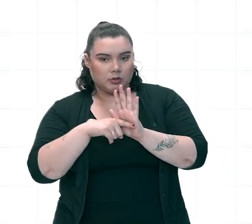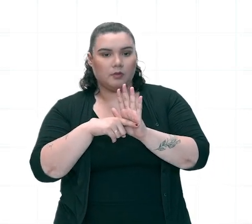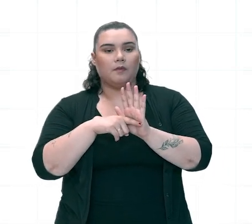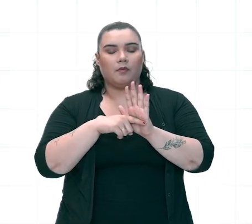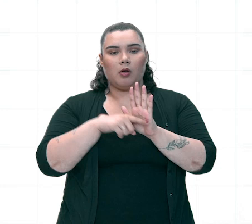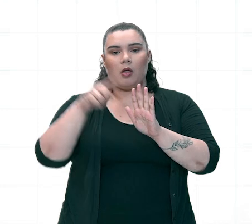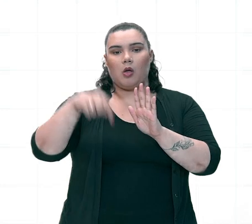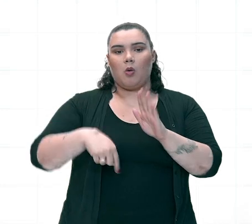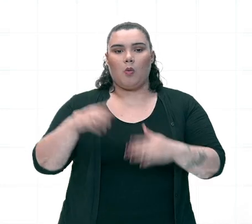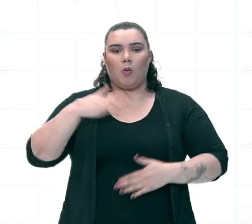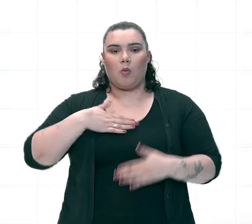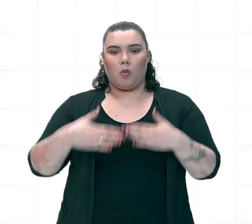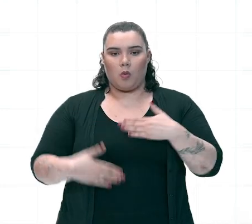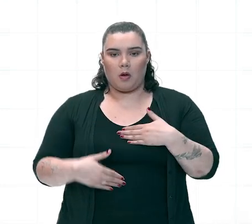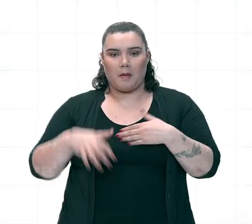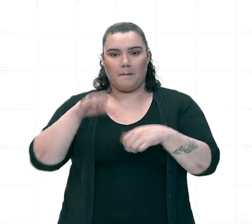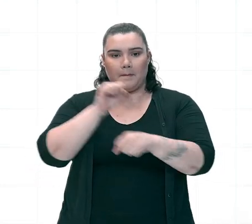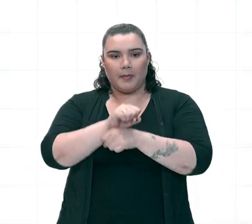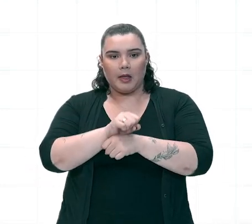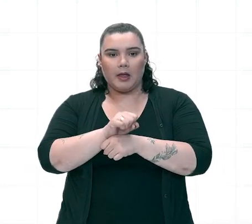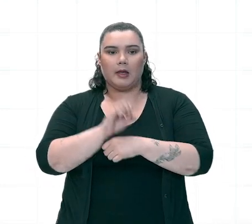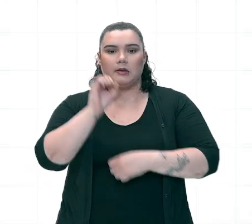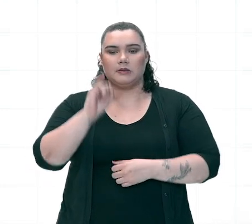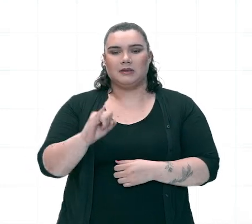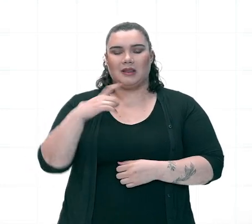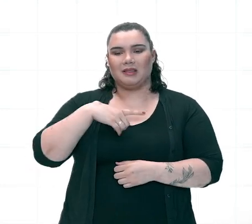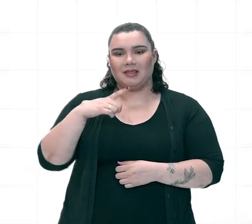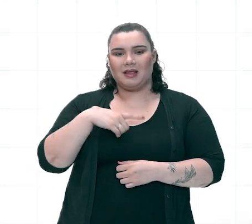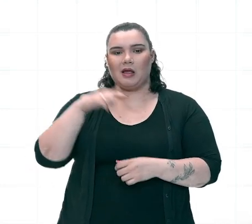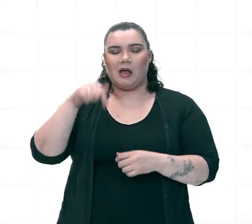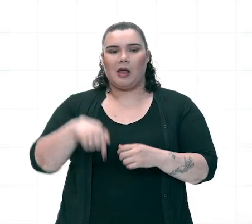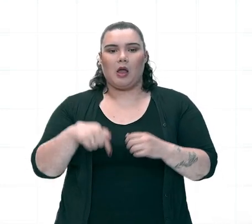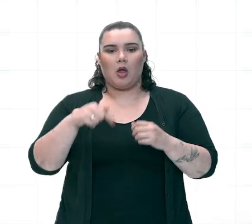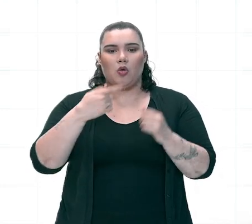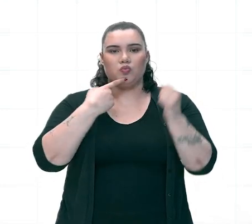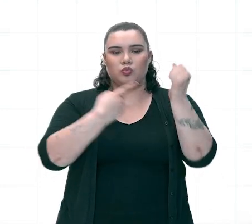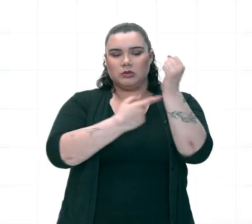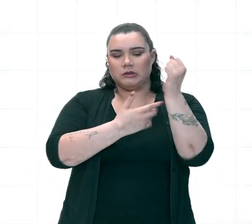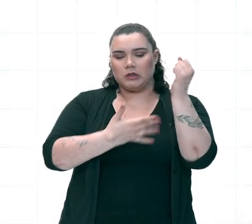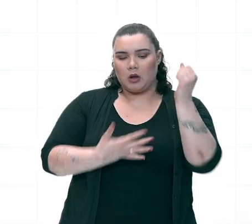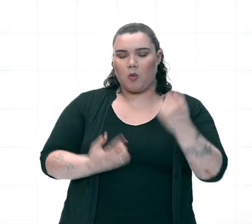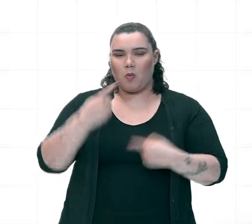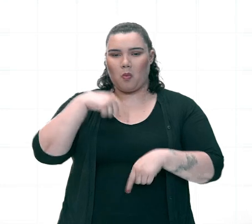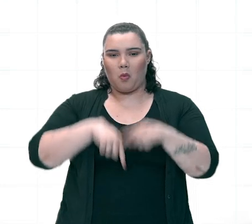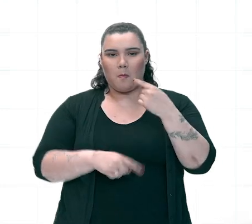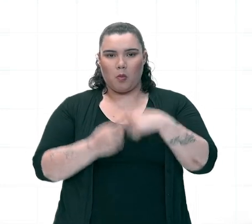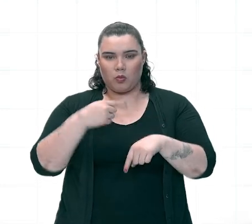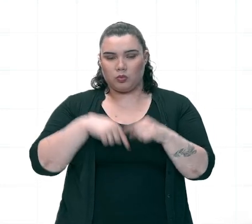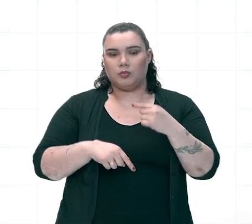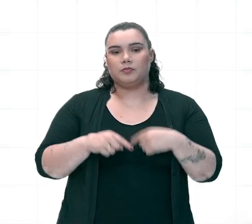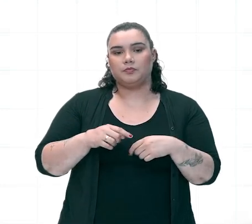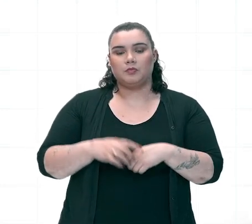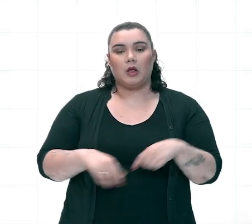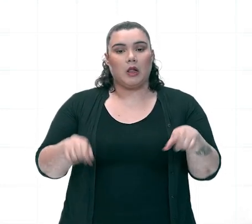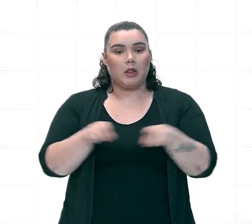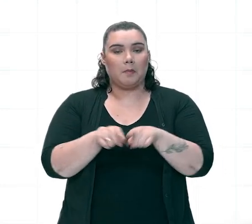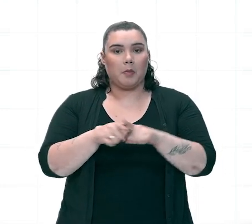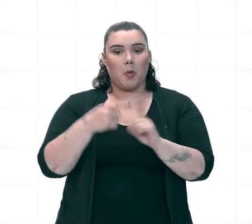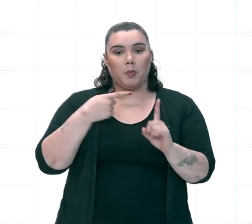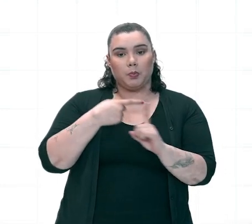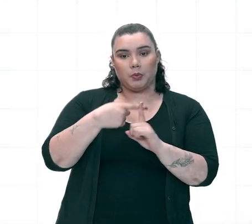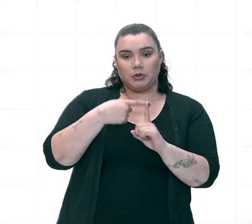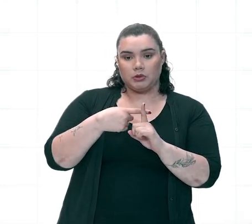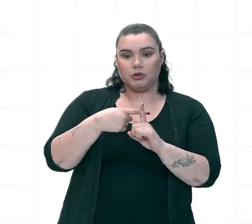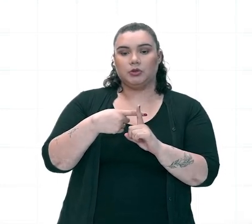a produção de um hormônio é inibida pela presença excessiva desse hormônio no sangue. E nós temos também o